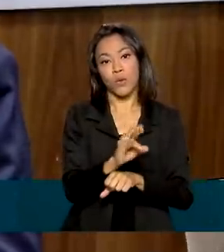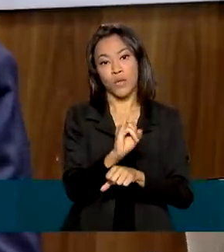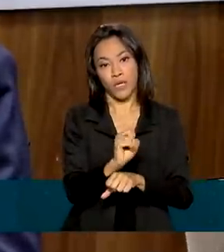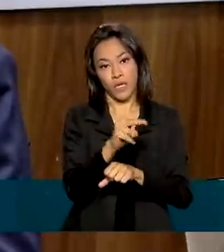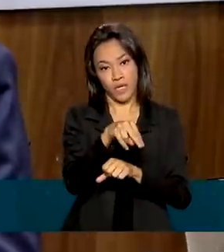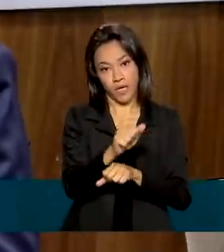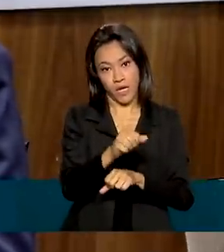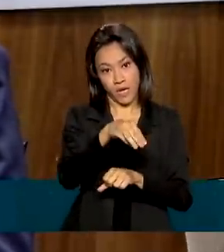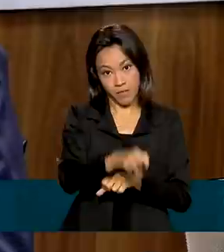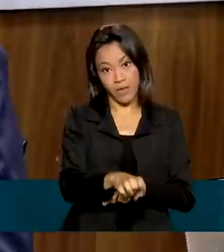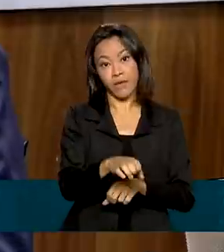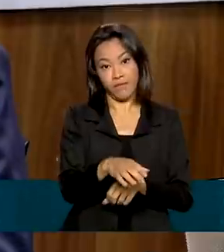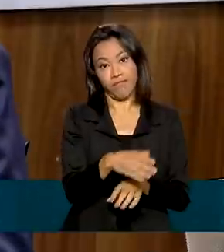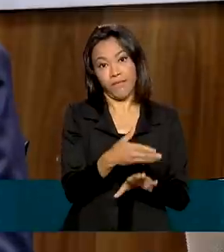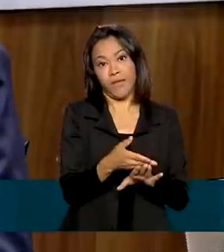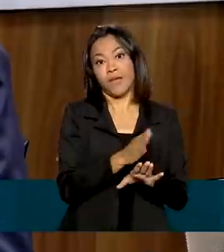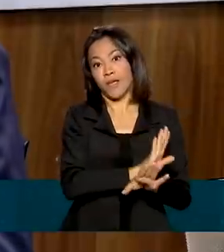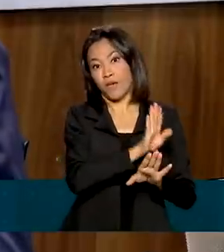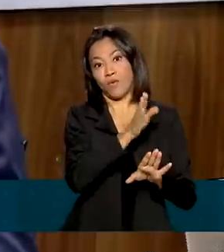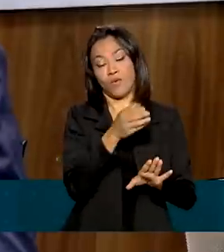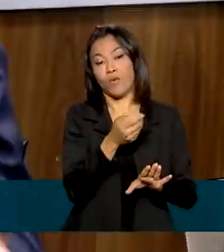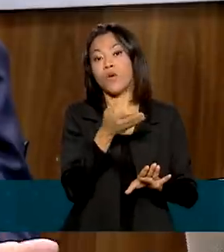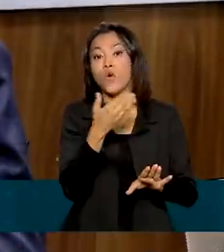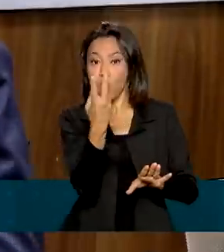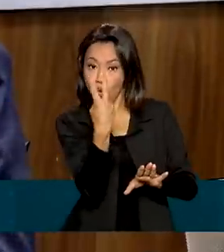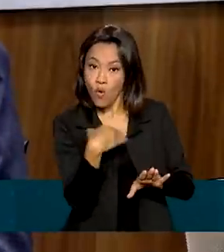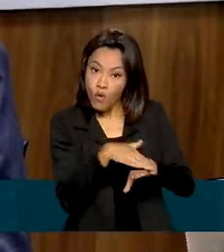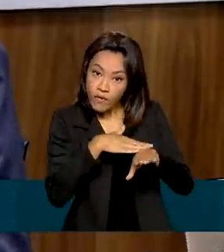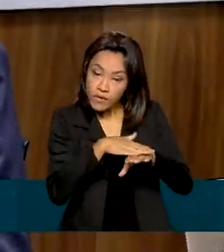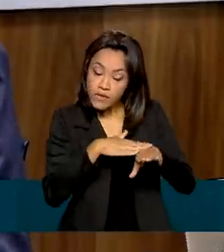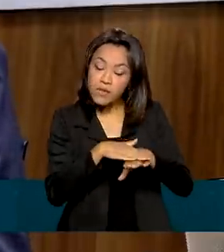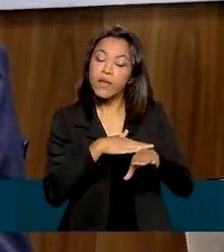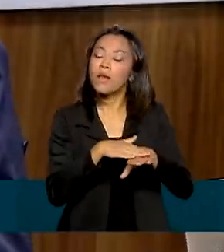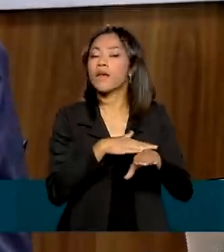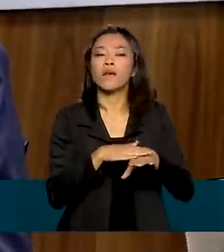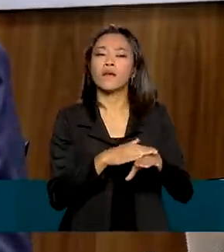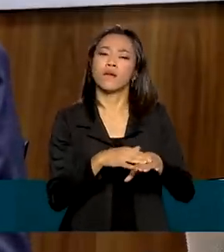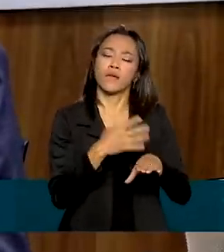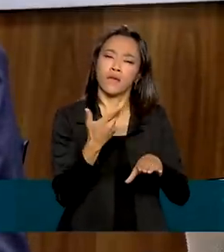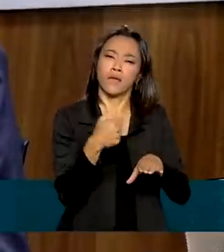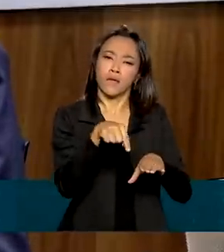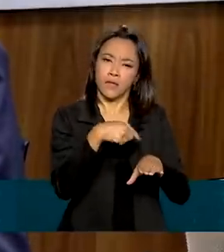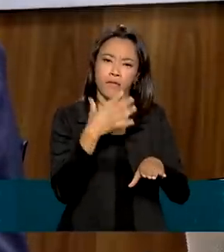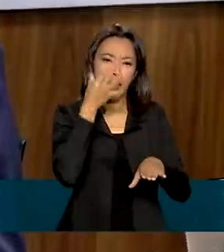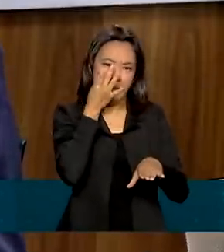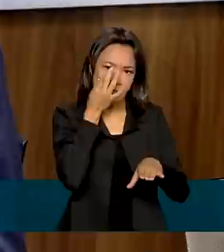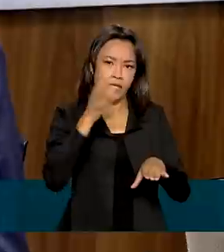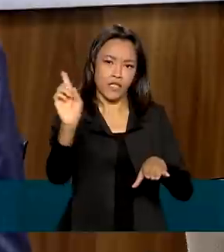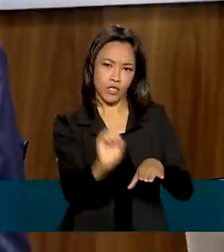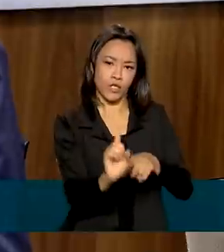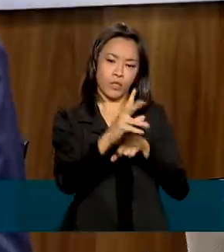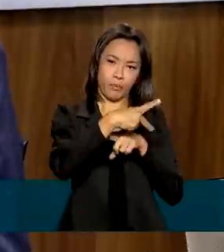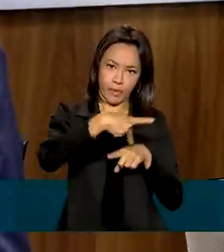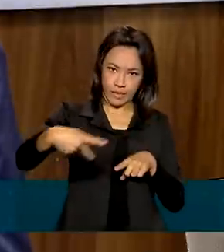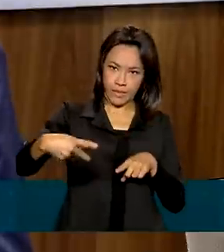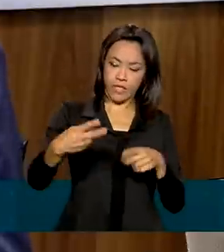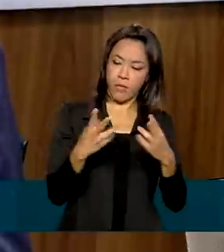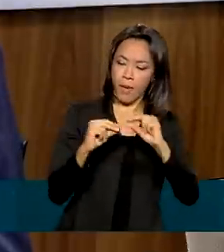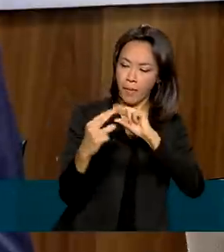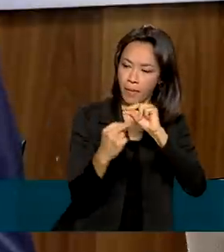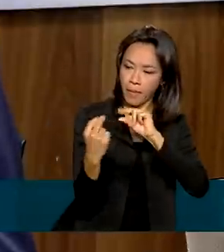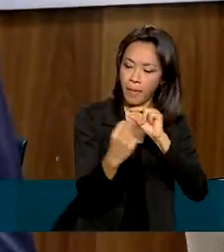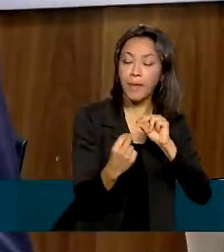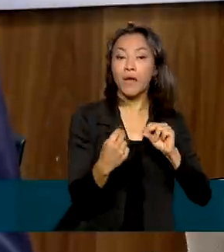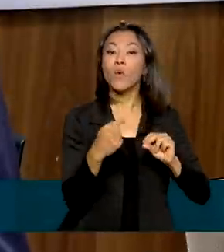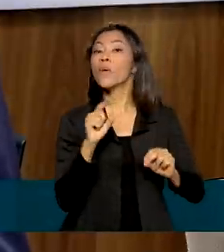vou passar dentro da minha mãe né mas ali nesses dois países conversei com o país da sua exame que estava presente lá também e por exemplo Kelly que